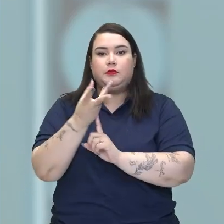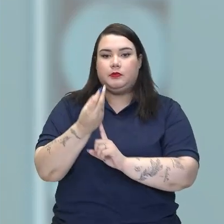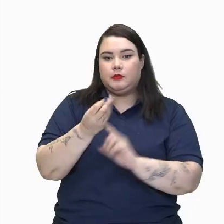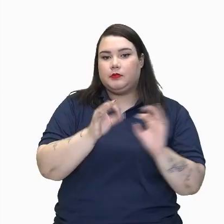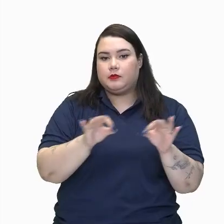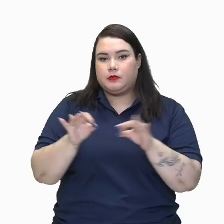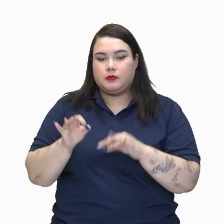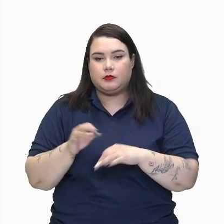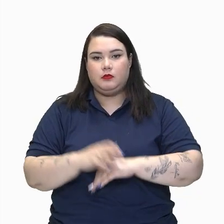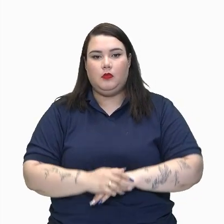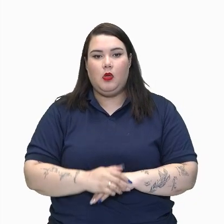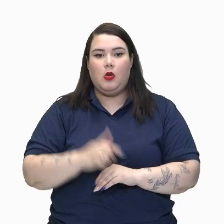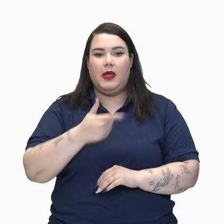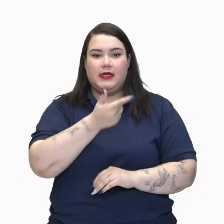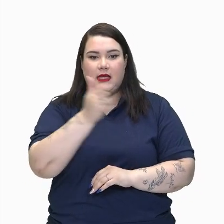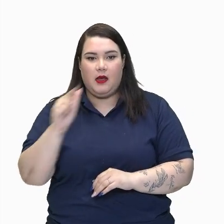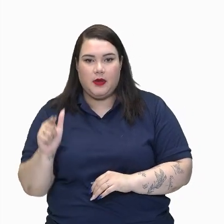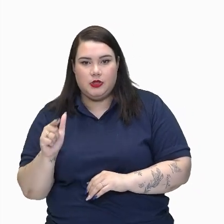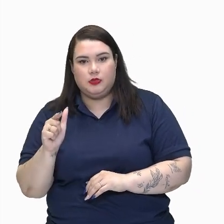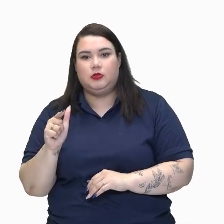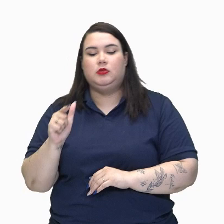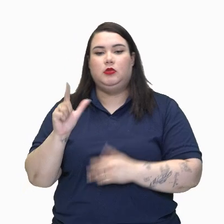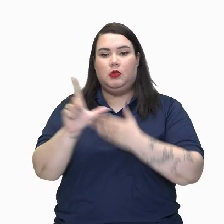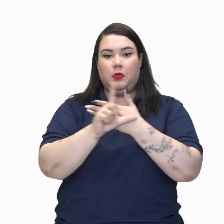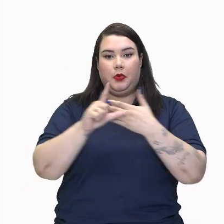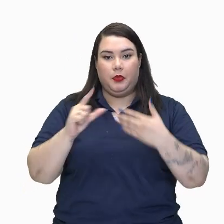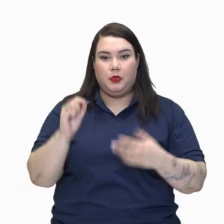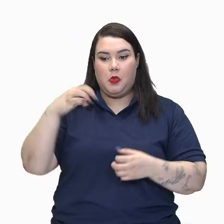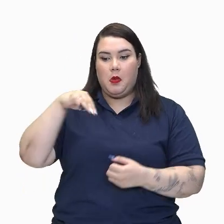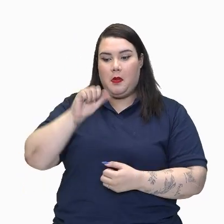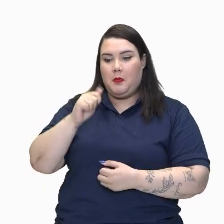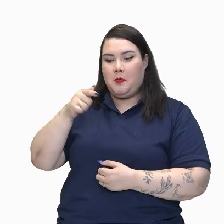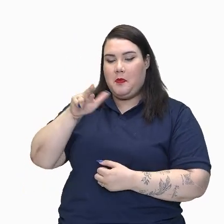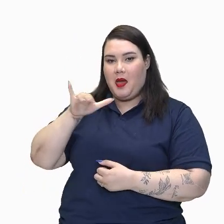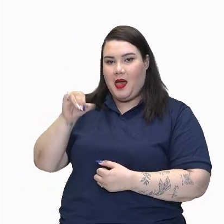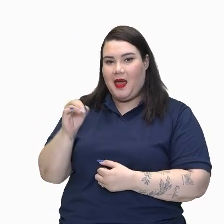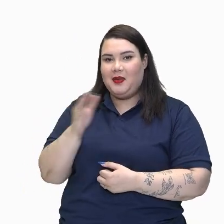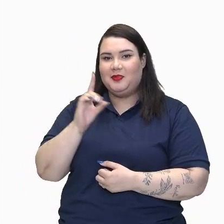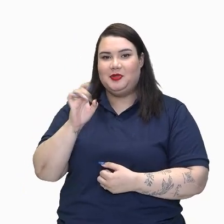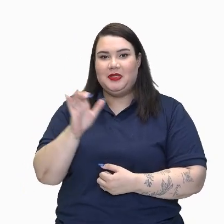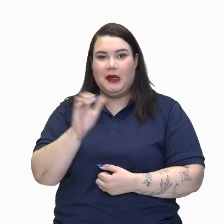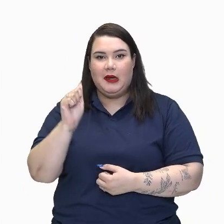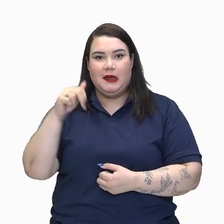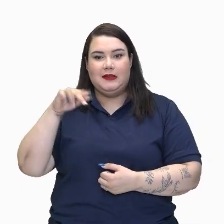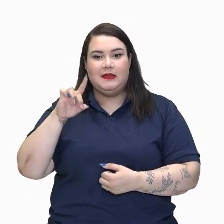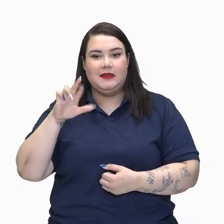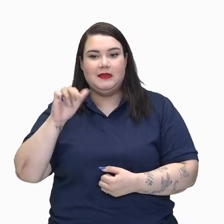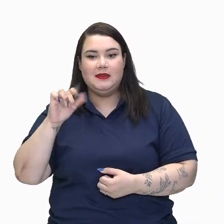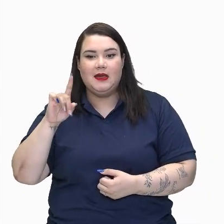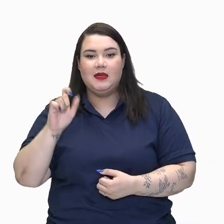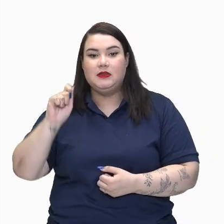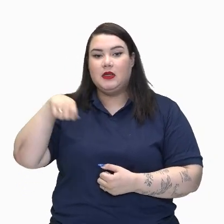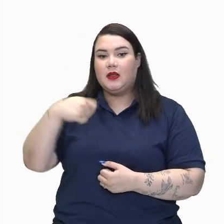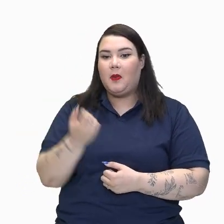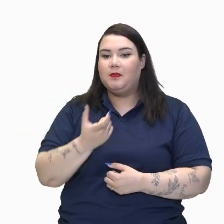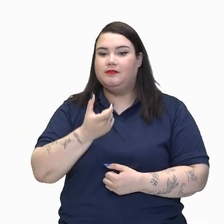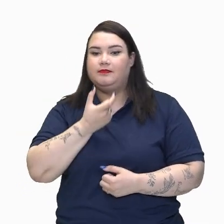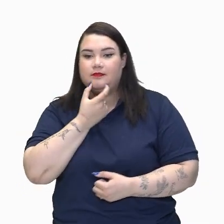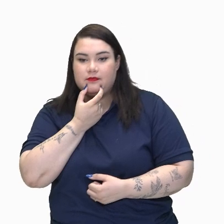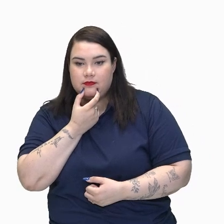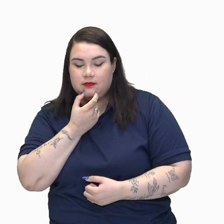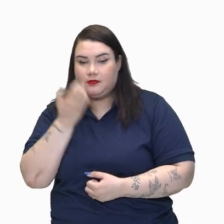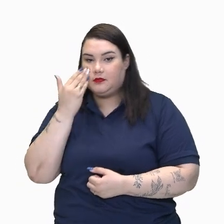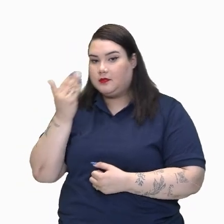nós temos Mário de Andrade, um dos grandes intelectuais brasileiros. Nasceu ali também no final do